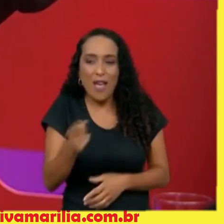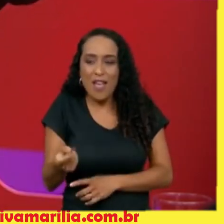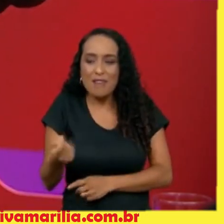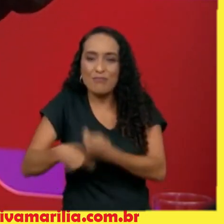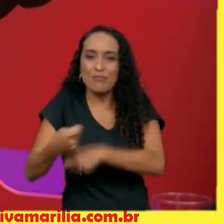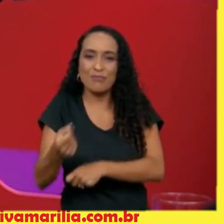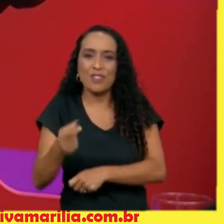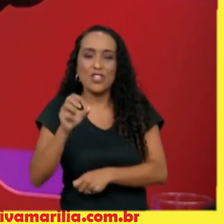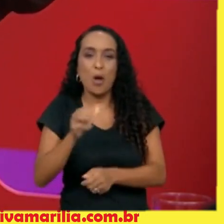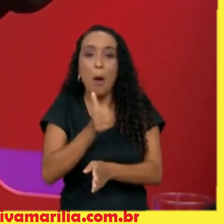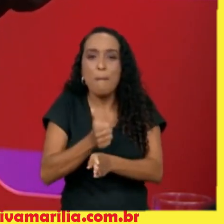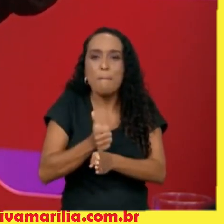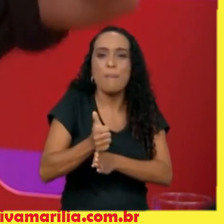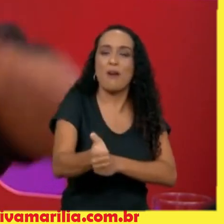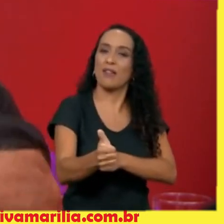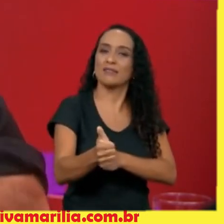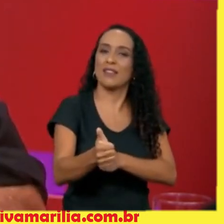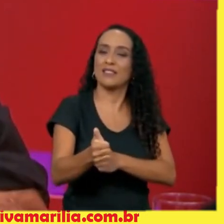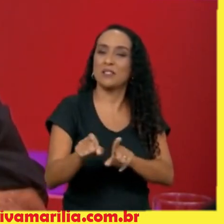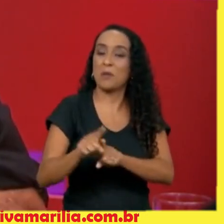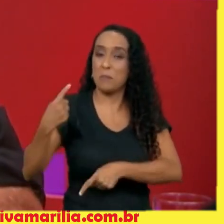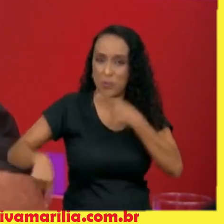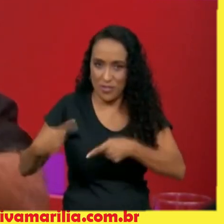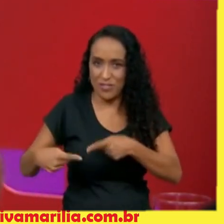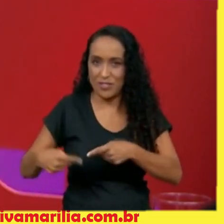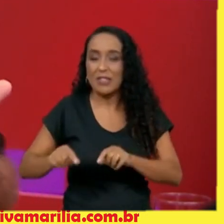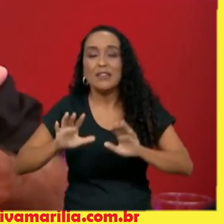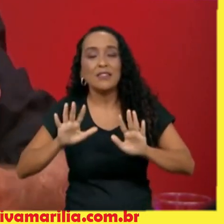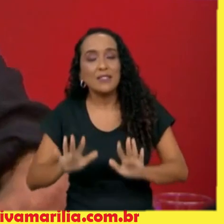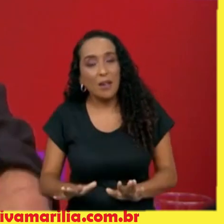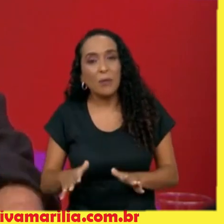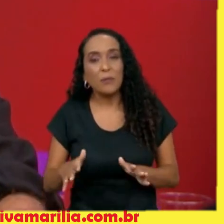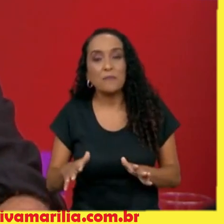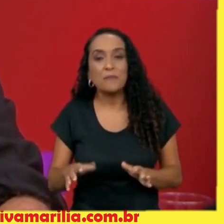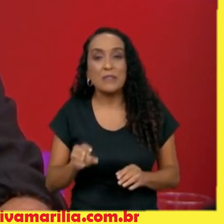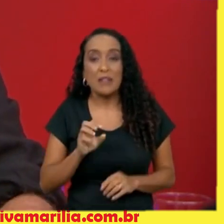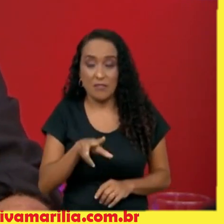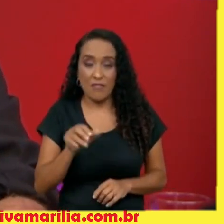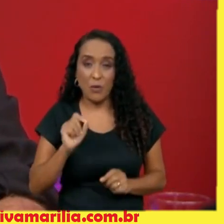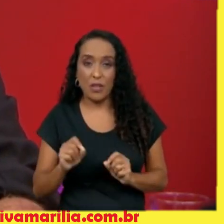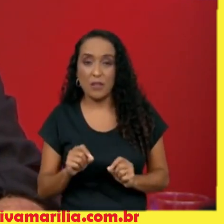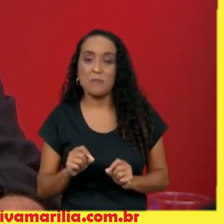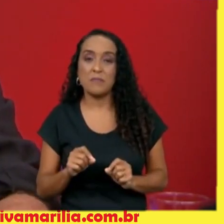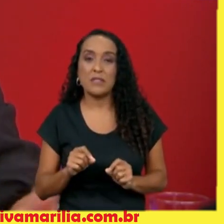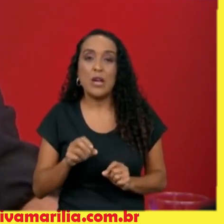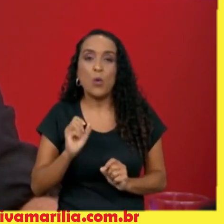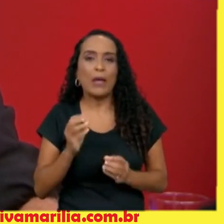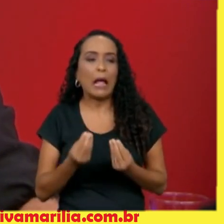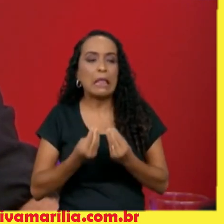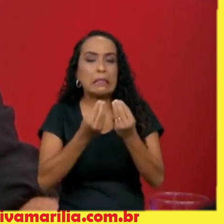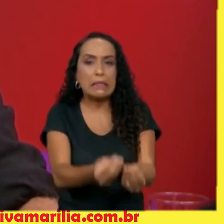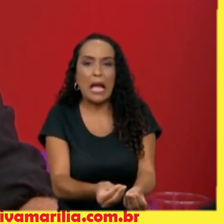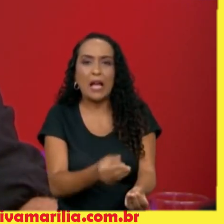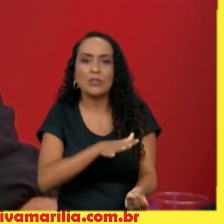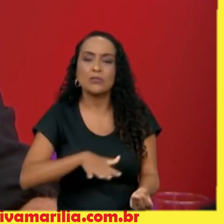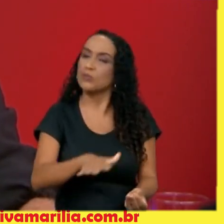sempre moralidade e política e tal, né? Então, você vai... Quer dizer, o que é dado a esse